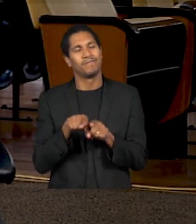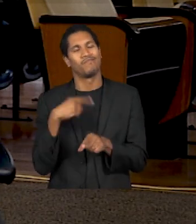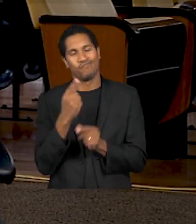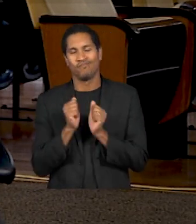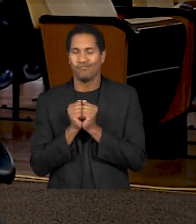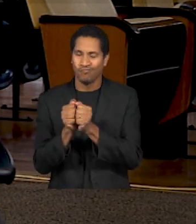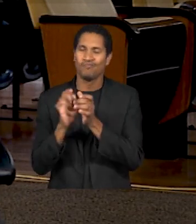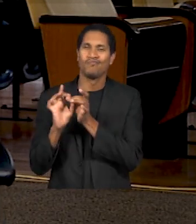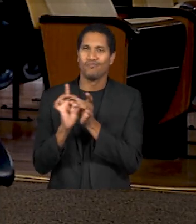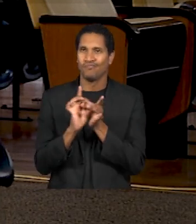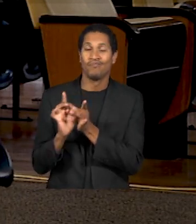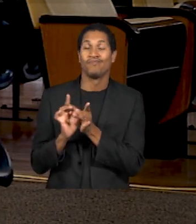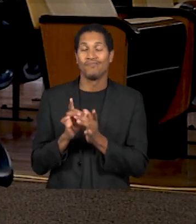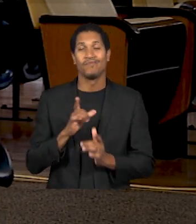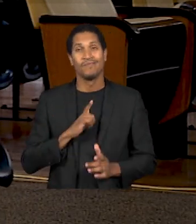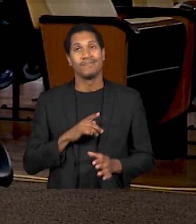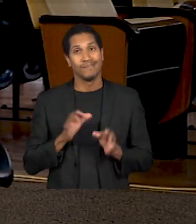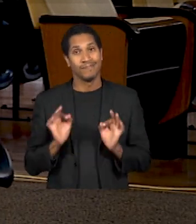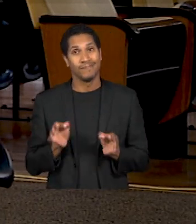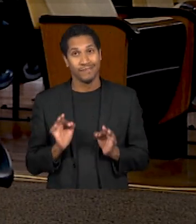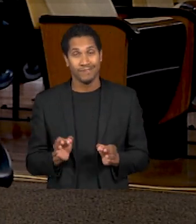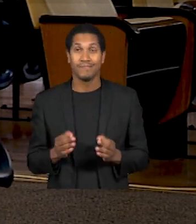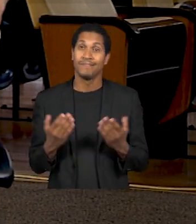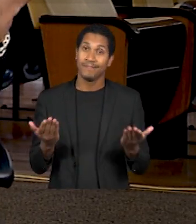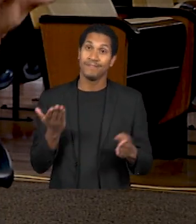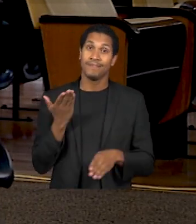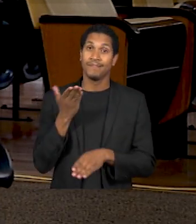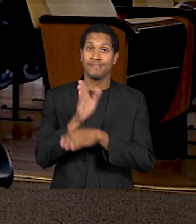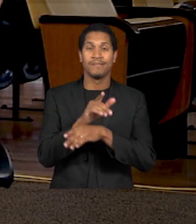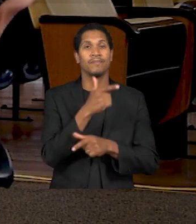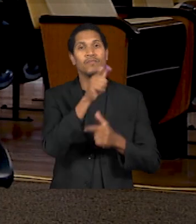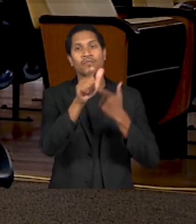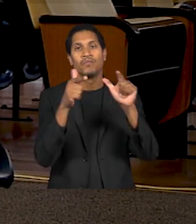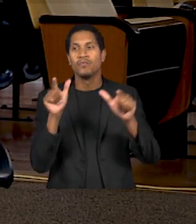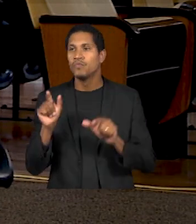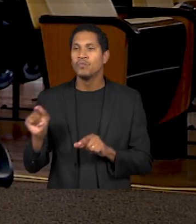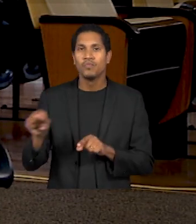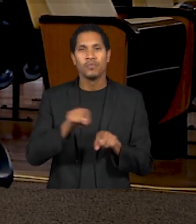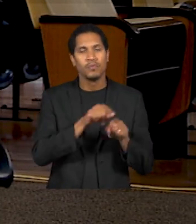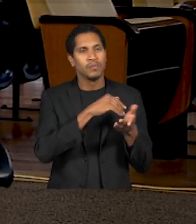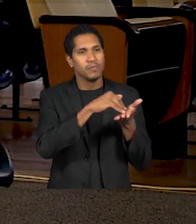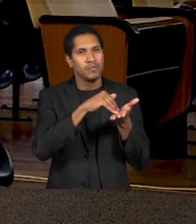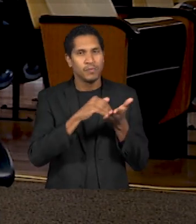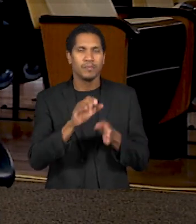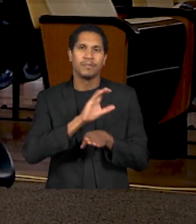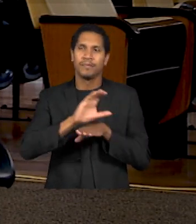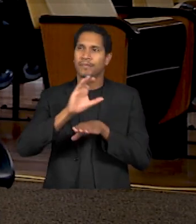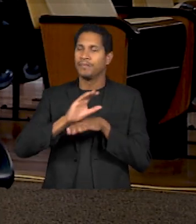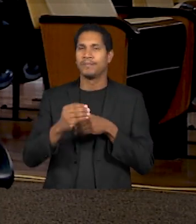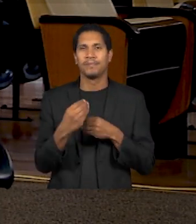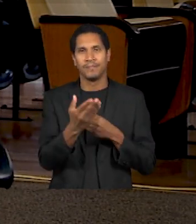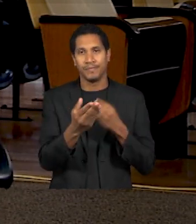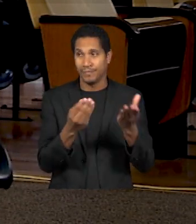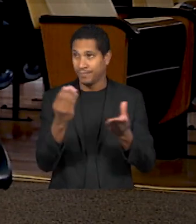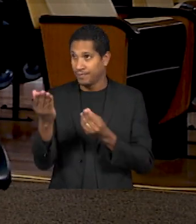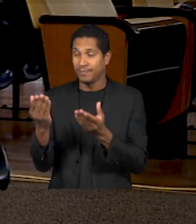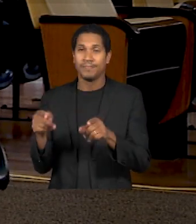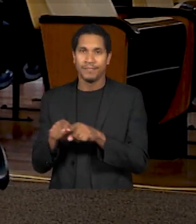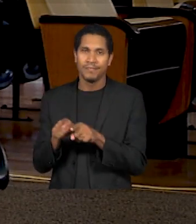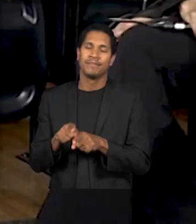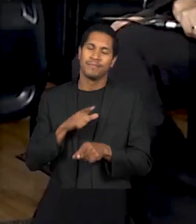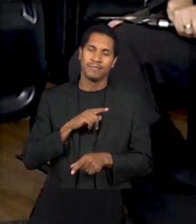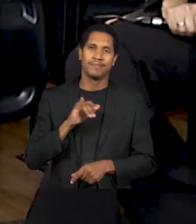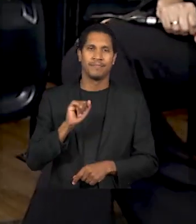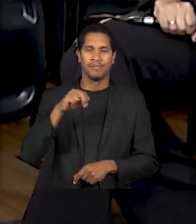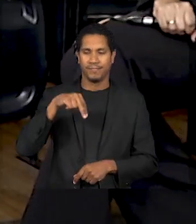sozinho. Então, nós temos e também nós ajudamos outras pastas dando curso também. Faz parte do nosso Inclui